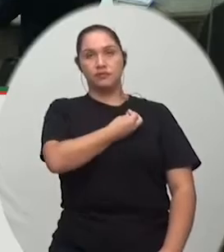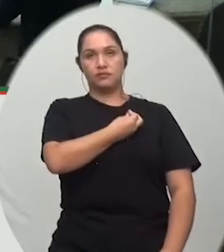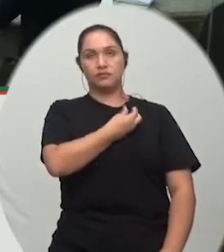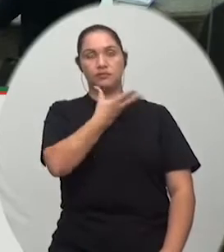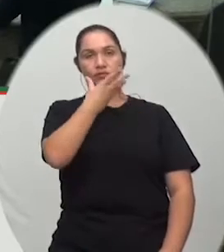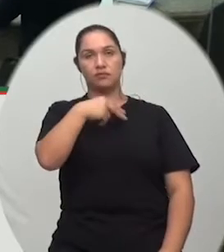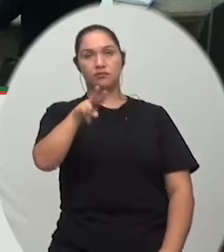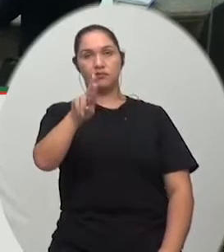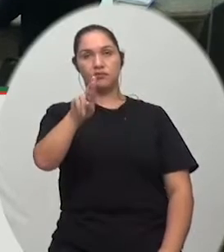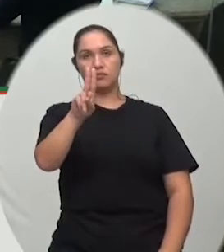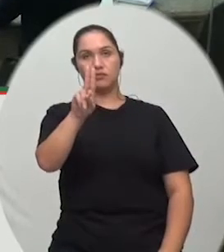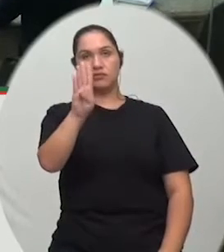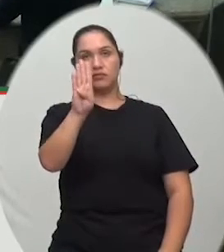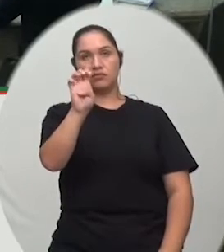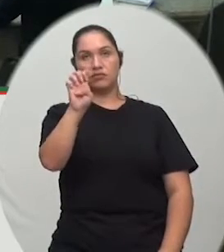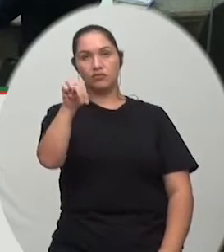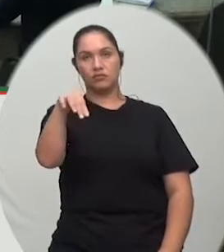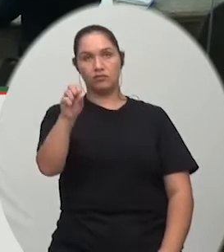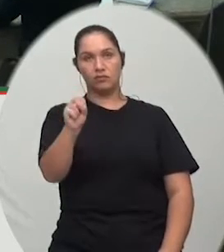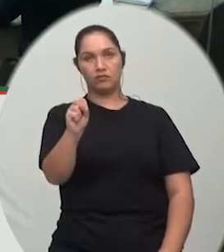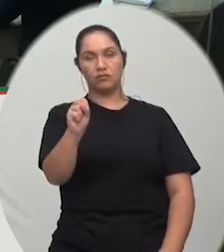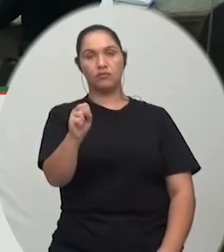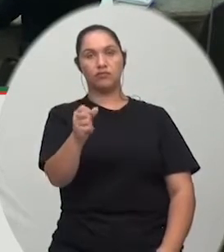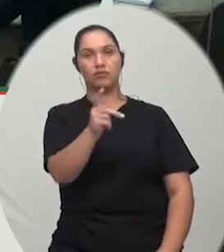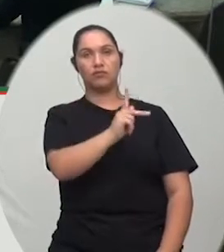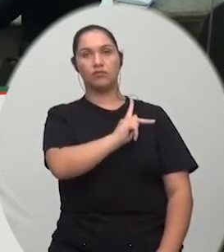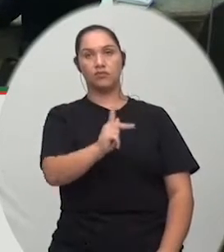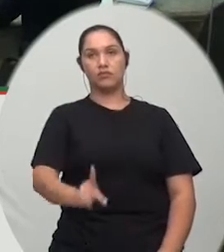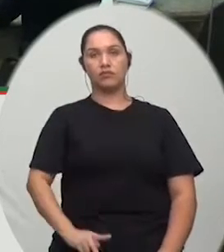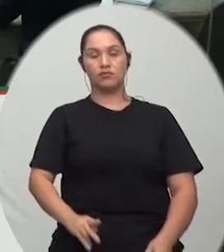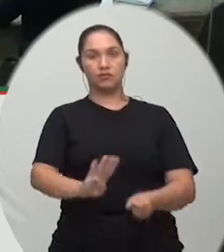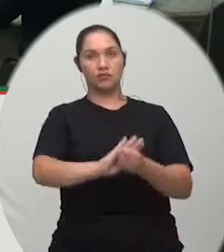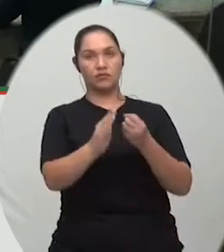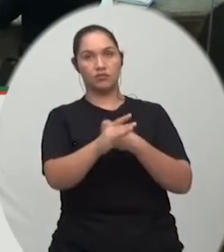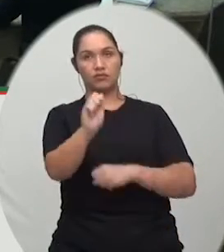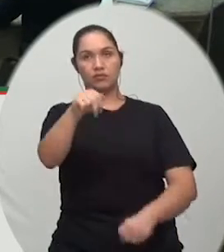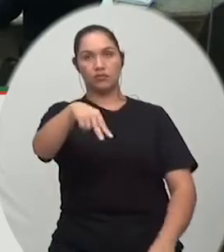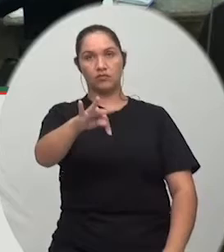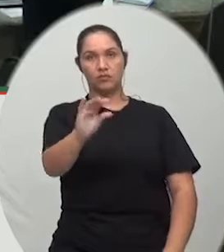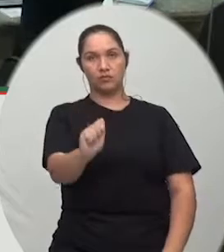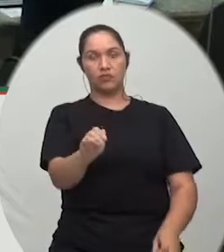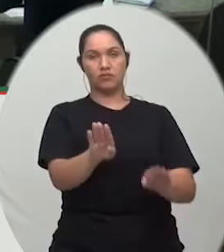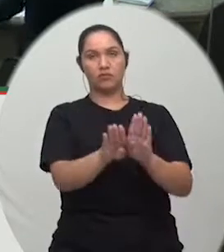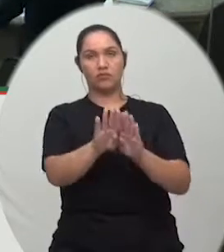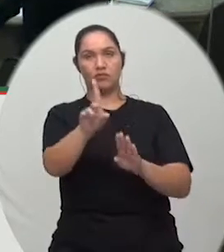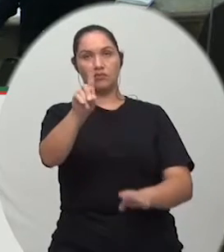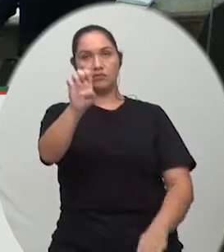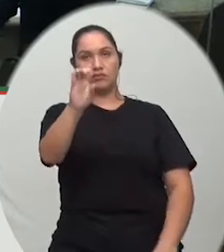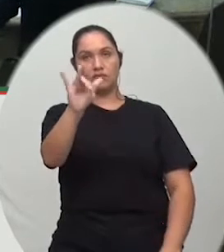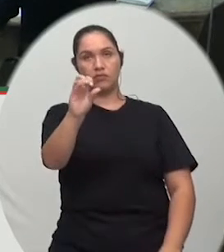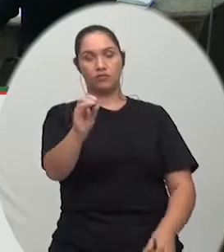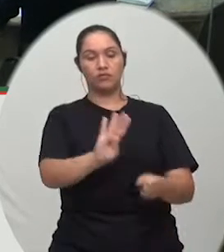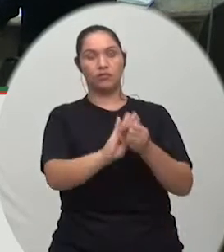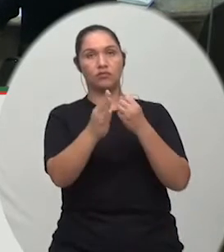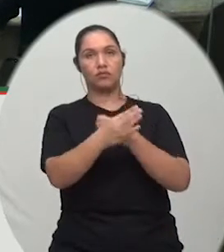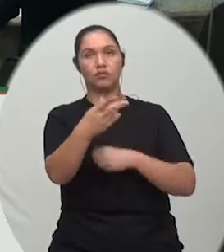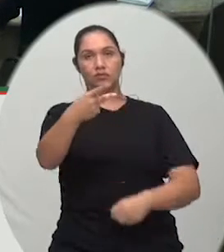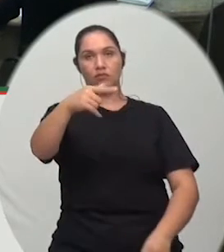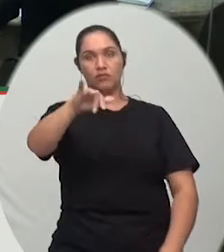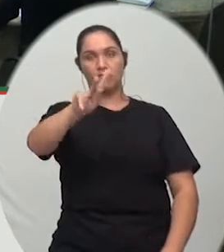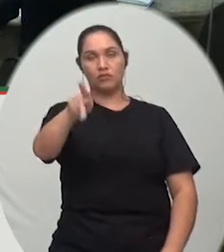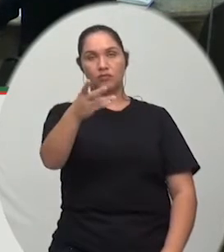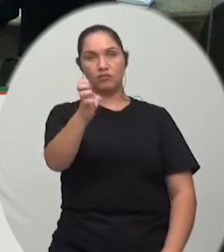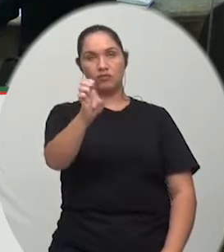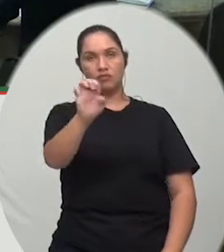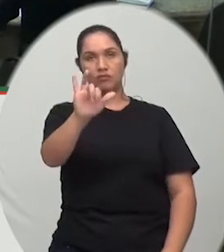Rubens Pereira, presidente do loteamento Anitta Garibaldi, Dércio Sonai, liderança do bairro Pinheirinho,